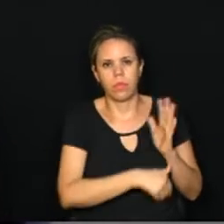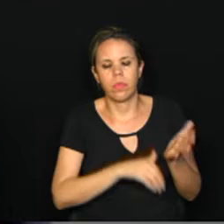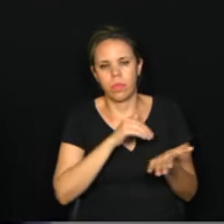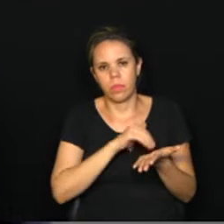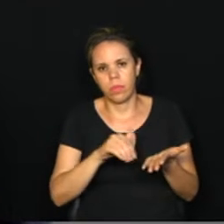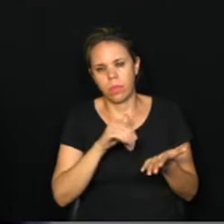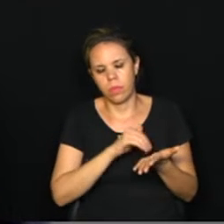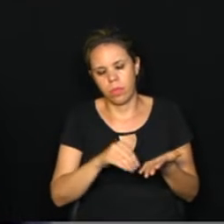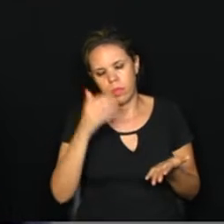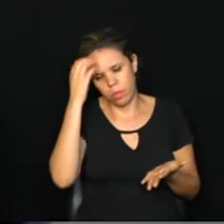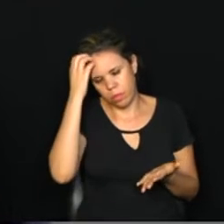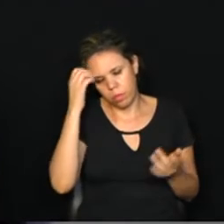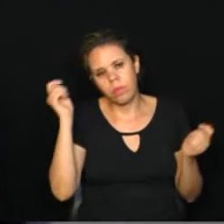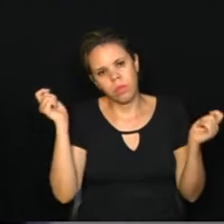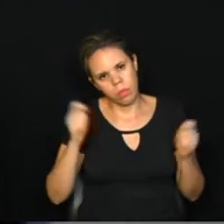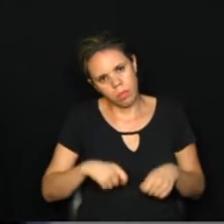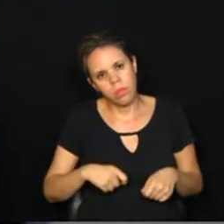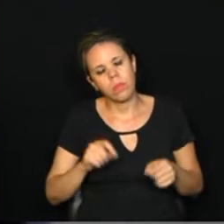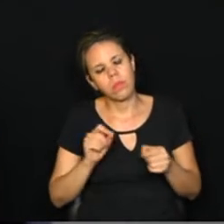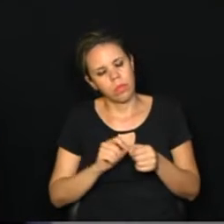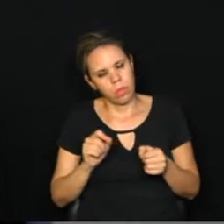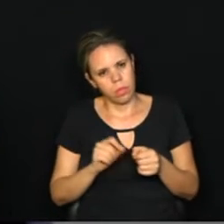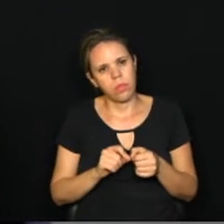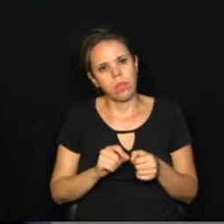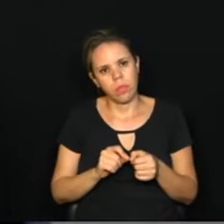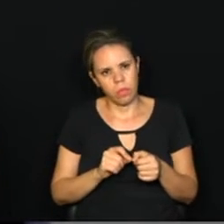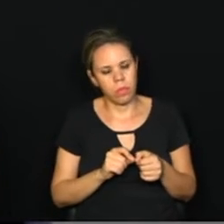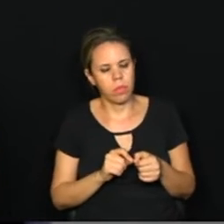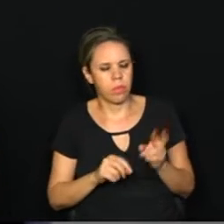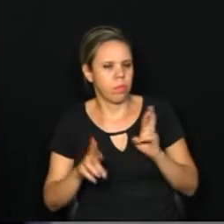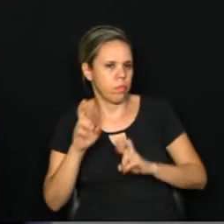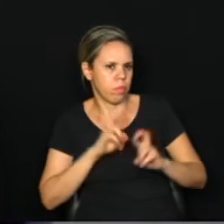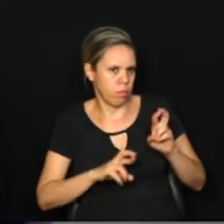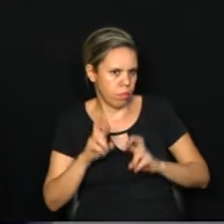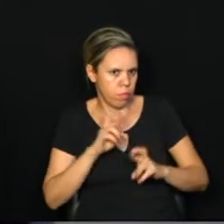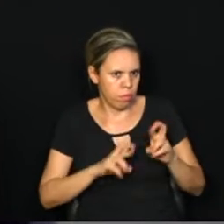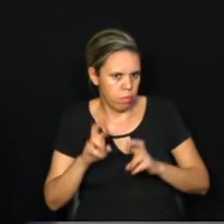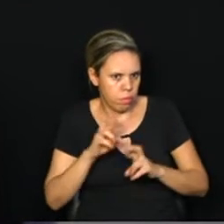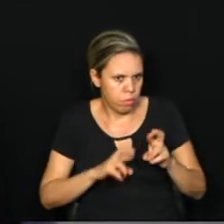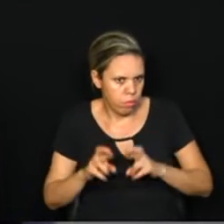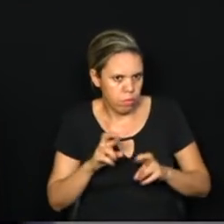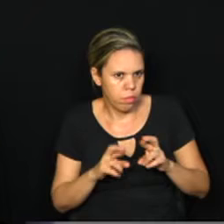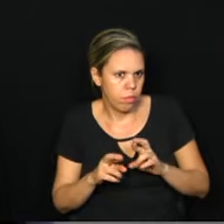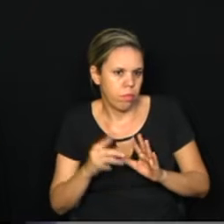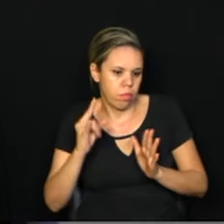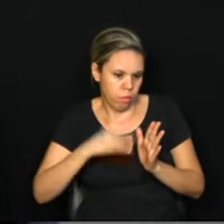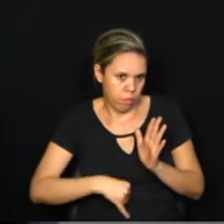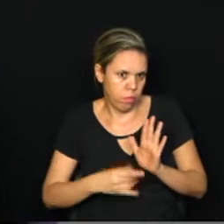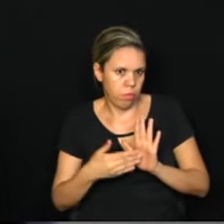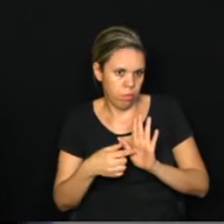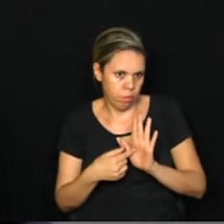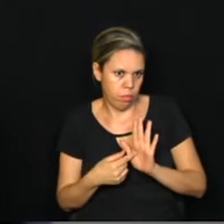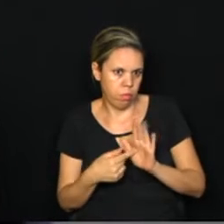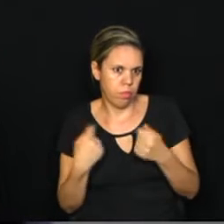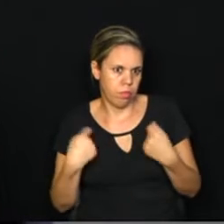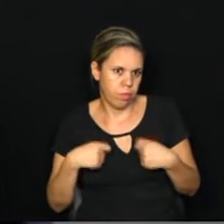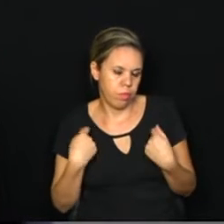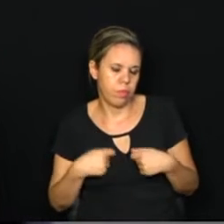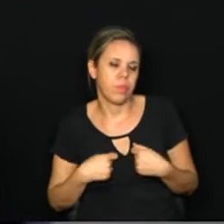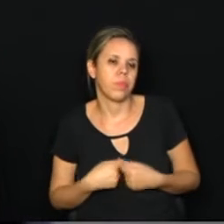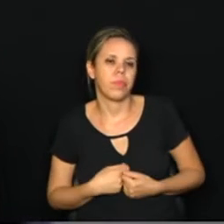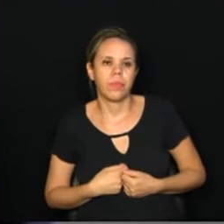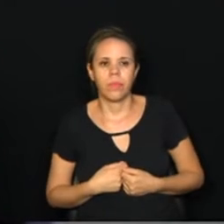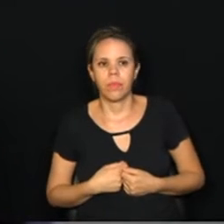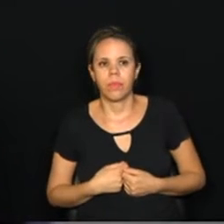meio ambiente têm condições de fazer uma verificação, uma notificação, enfim, aquilo que for necessário